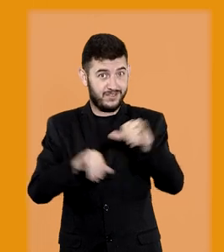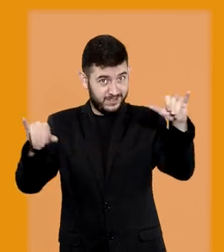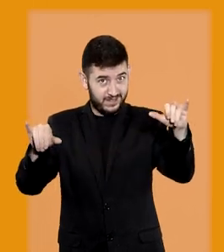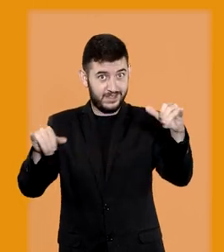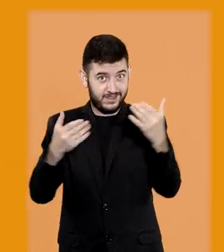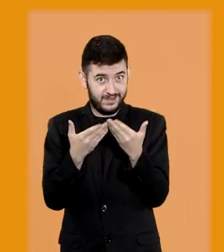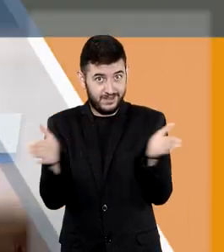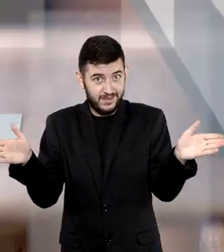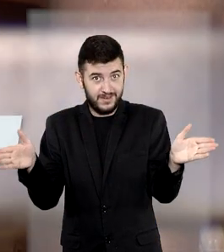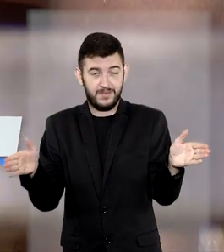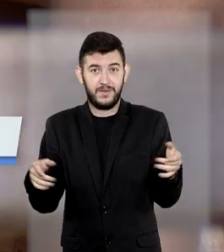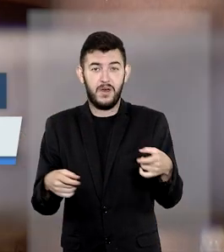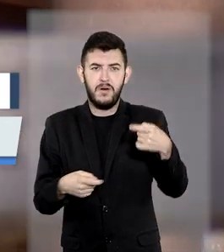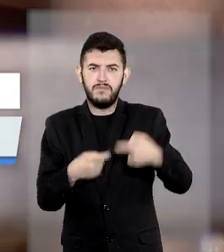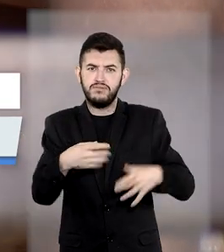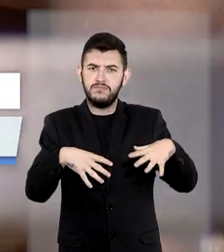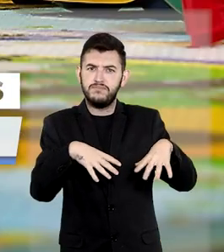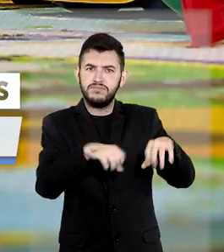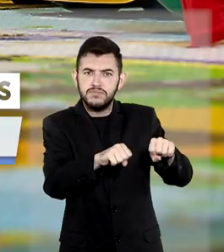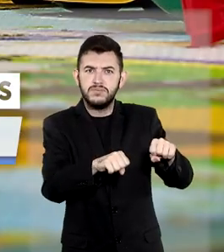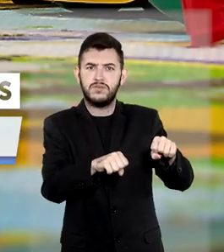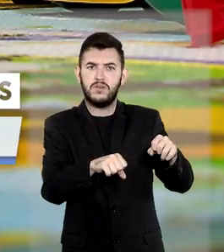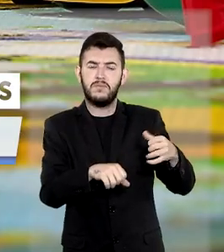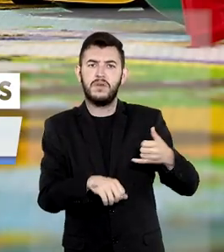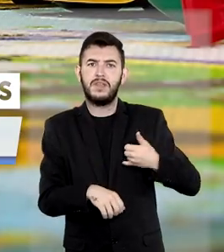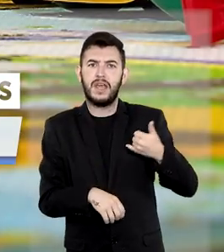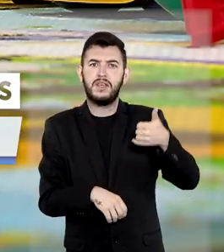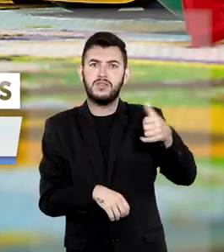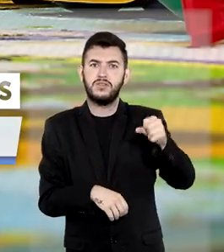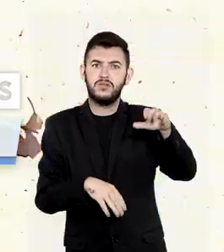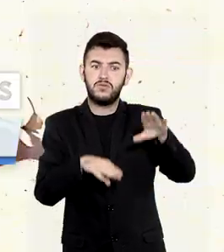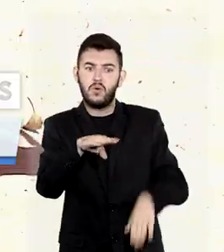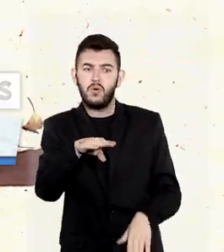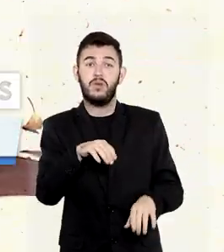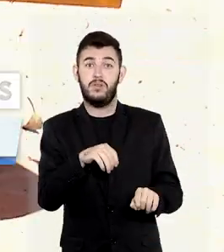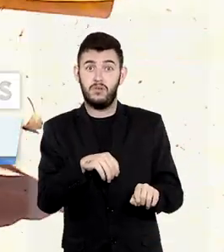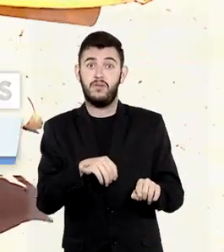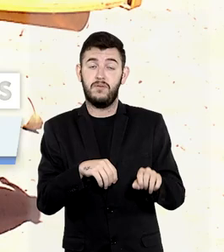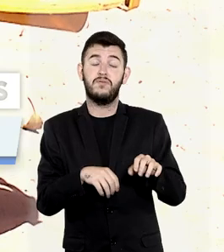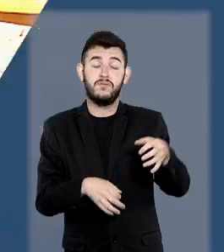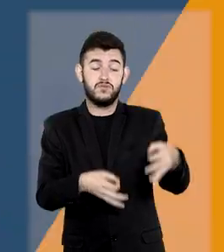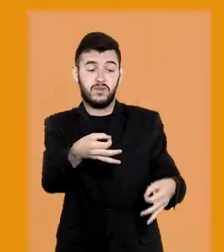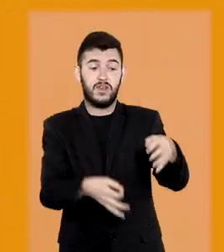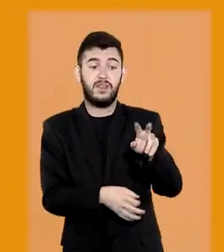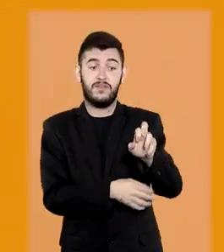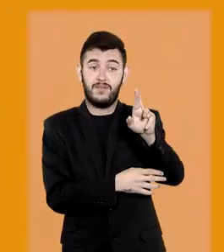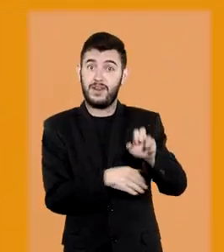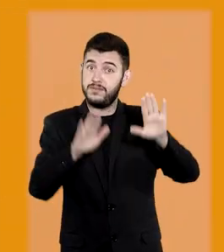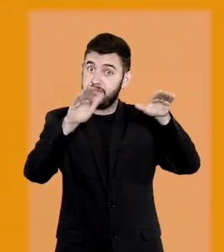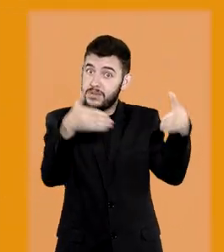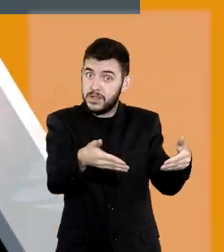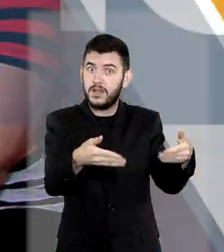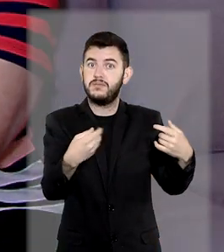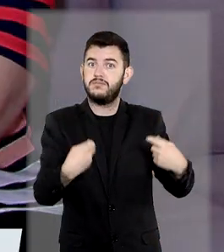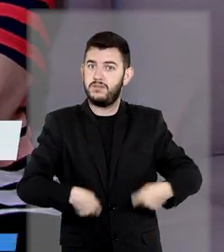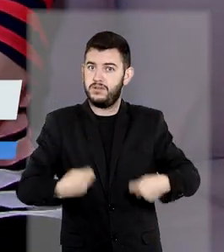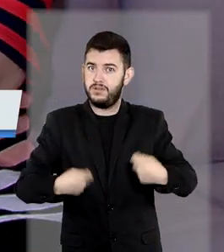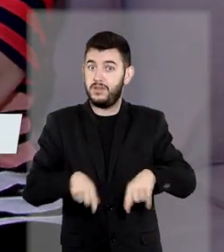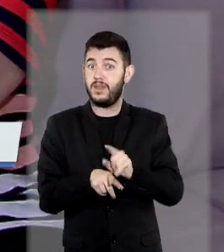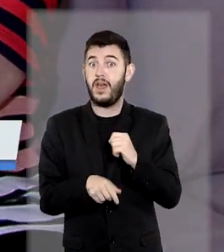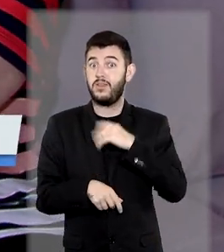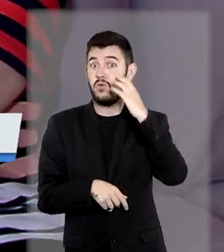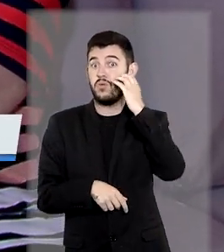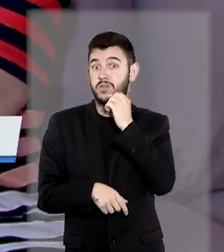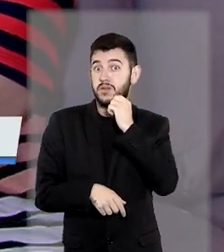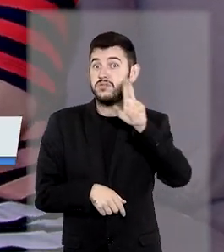ver: estupro de menores em ambiente doméstico deve ser julgado em vara especializada. É possível a adoção